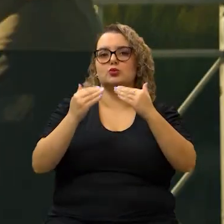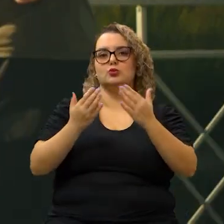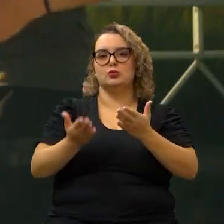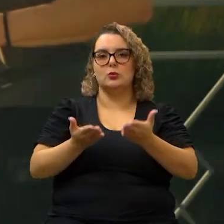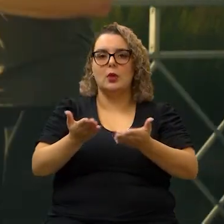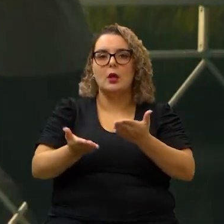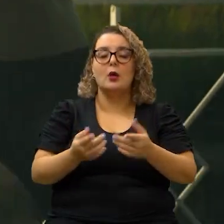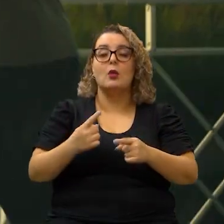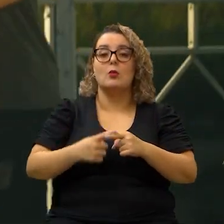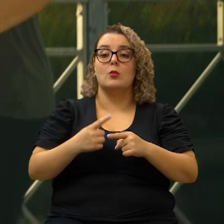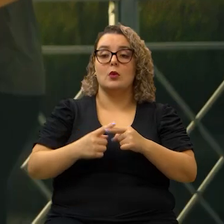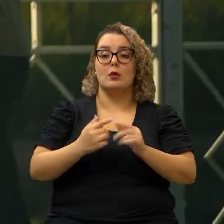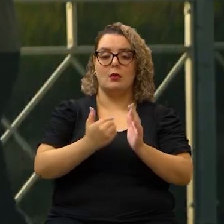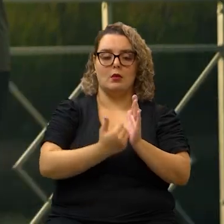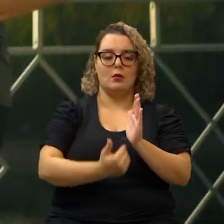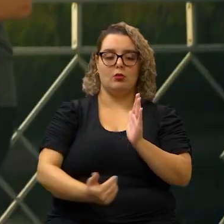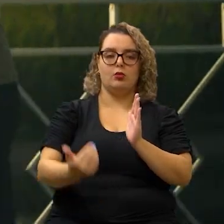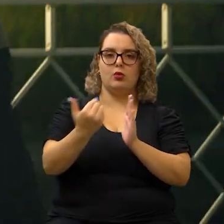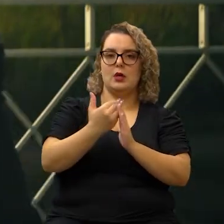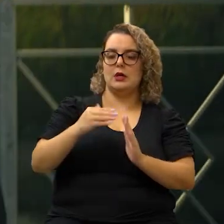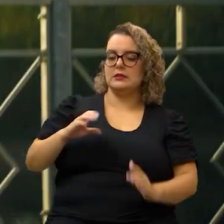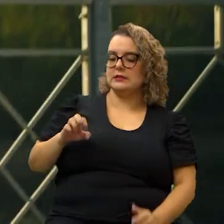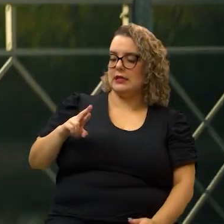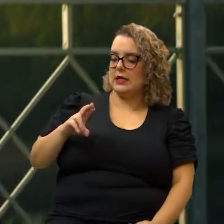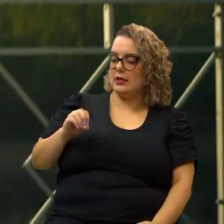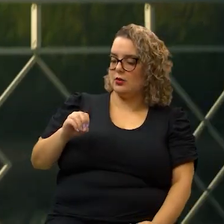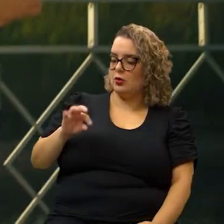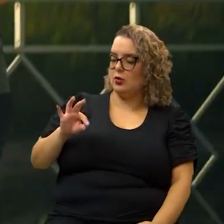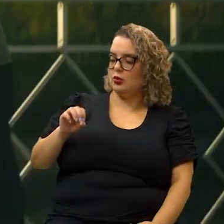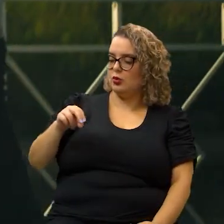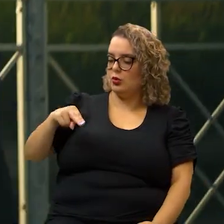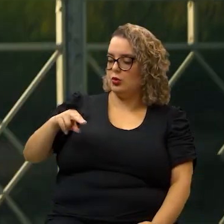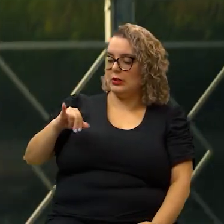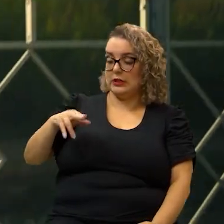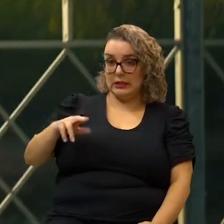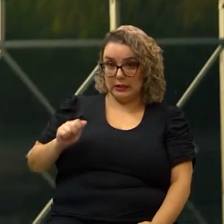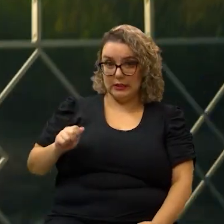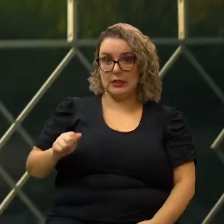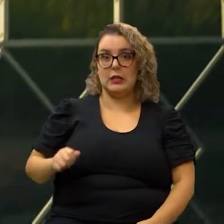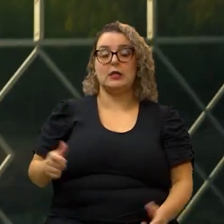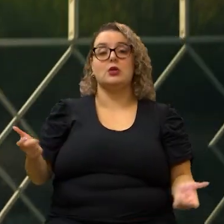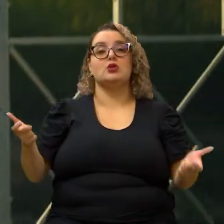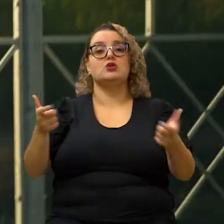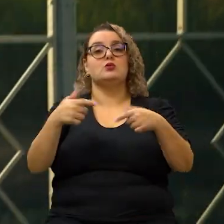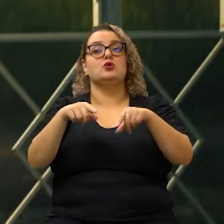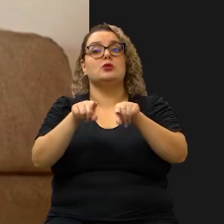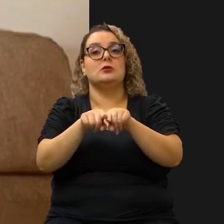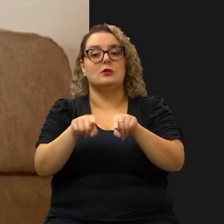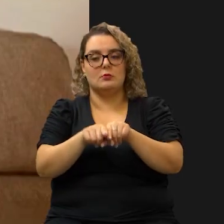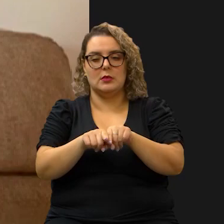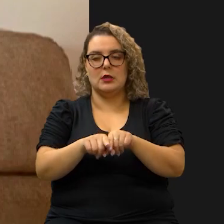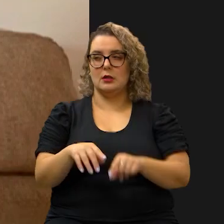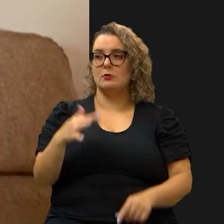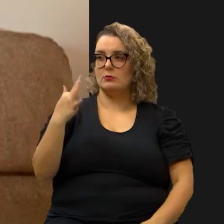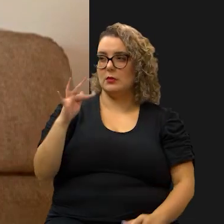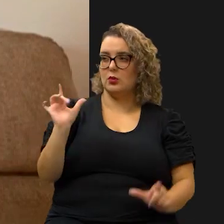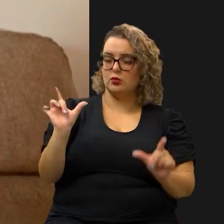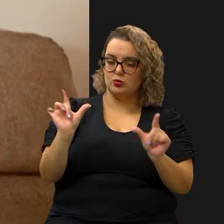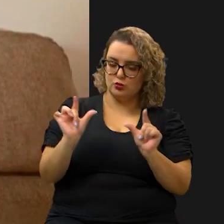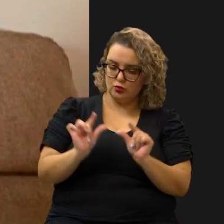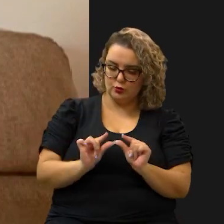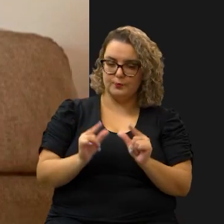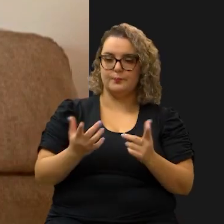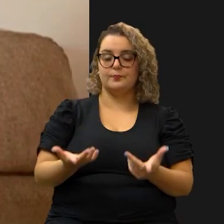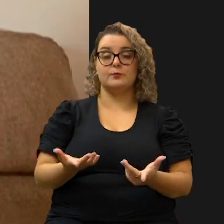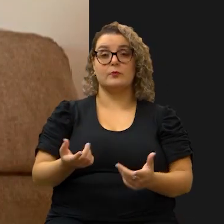no tratamento, pois ela eleva os níveis de serotonina e com isso a gente consegue diminuir também o limiar de dor